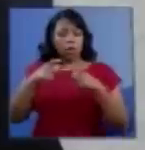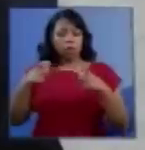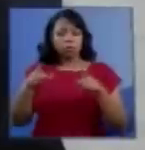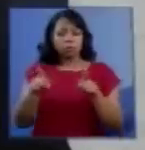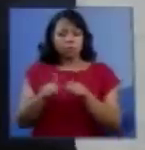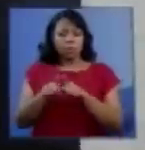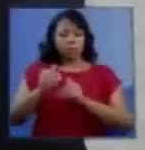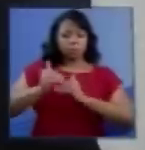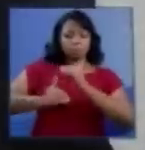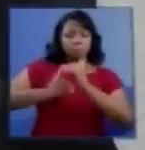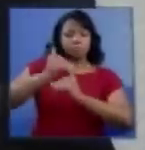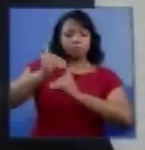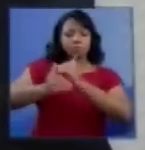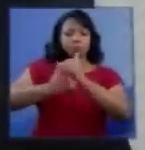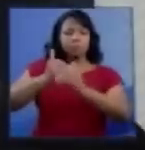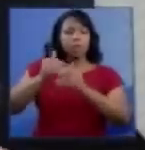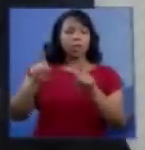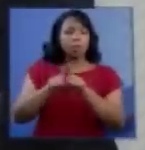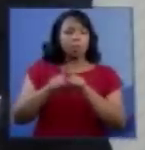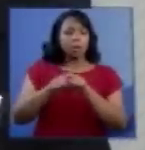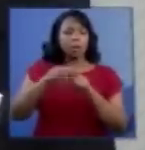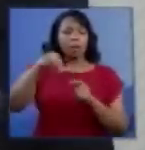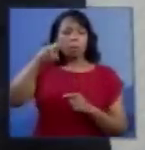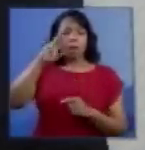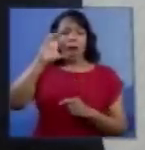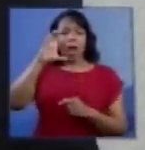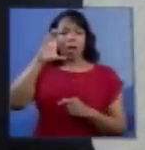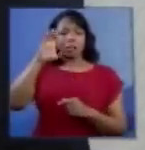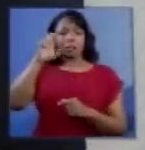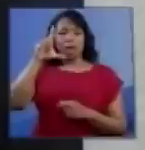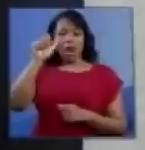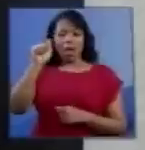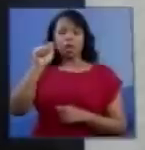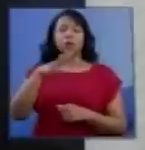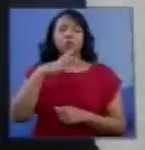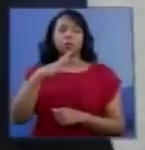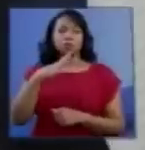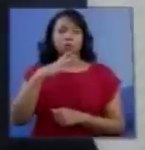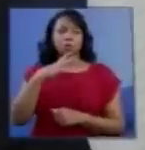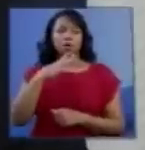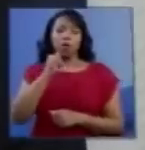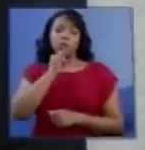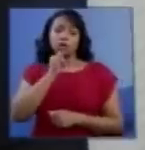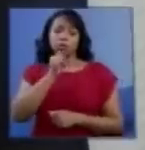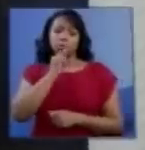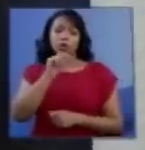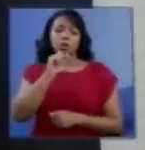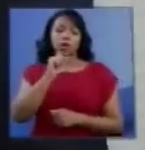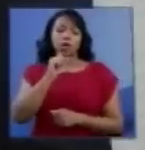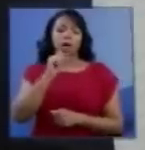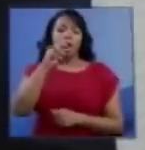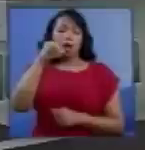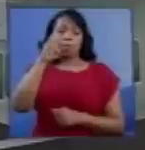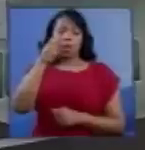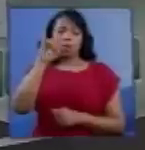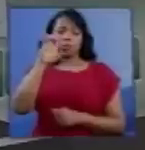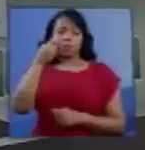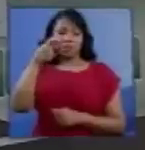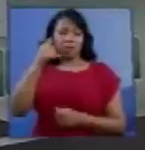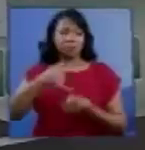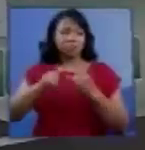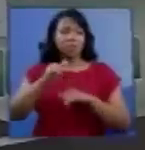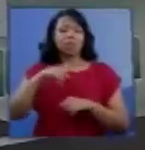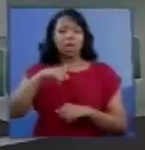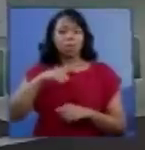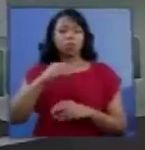passos e a Marcela que todos conhecemos é um exemplo de que a medicina Ainda tem